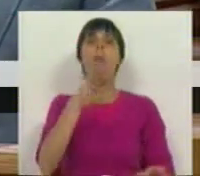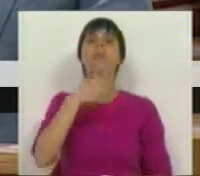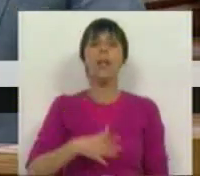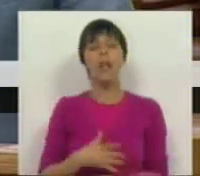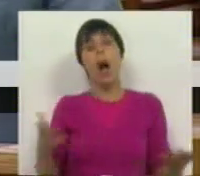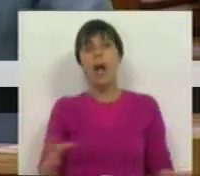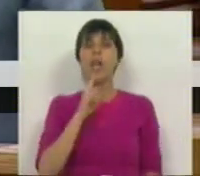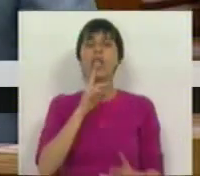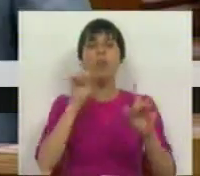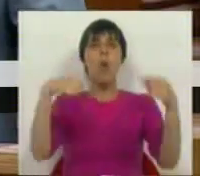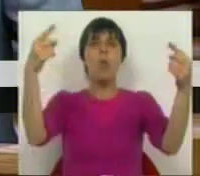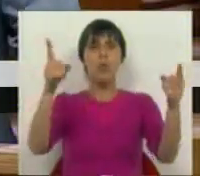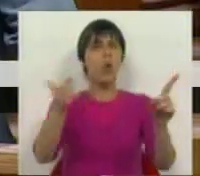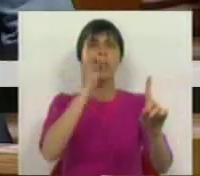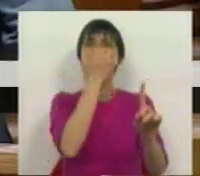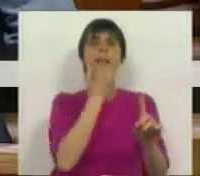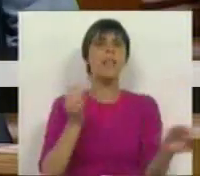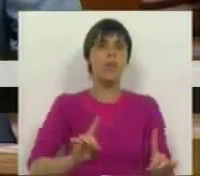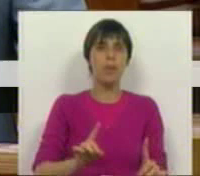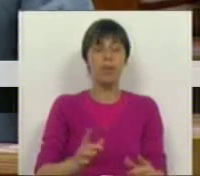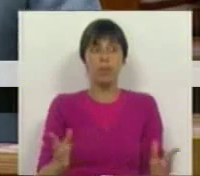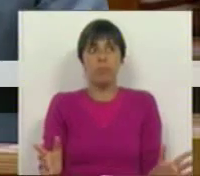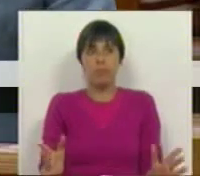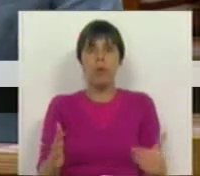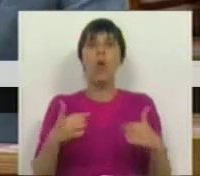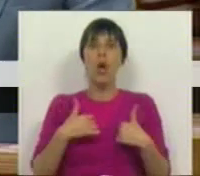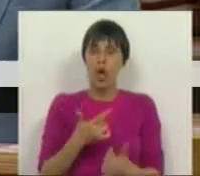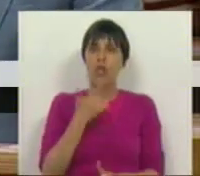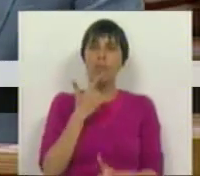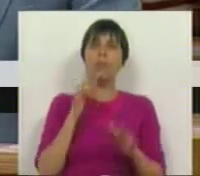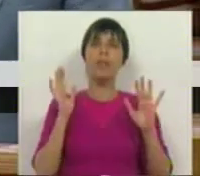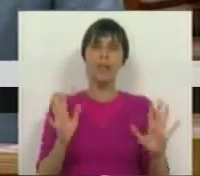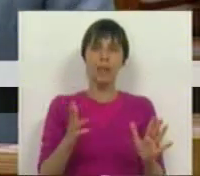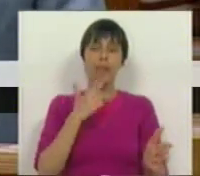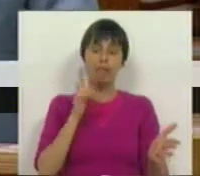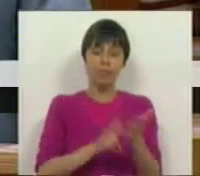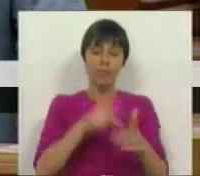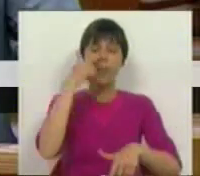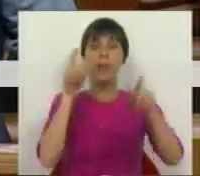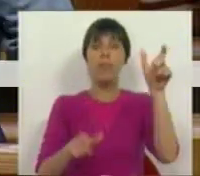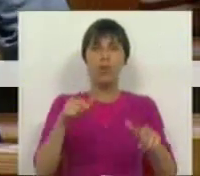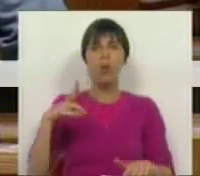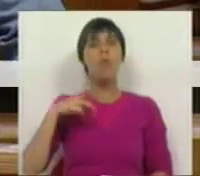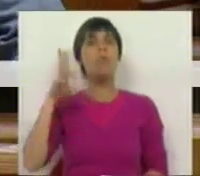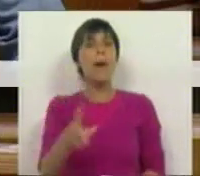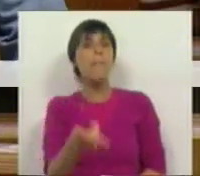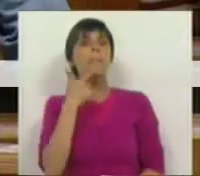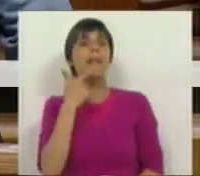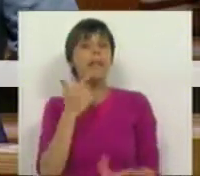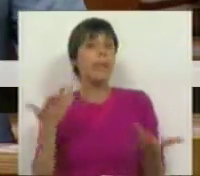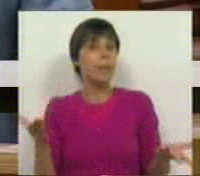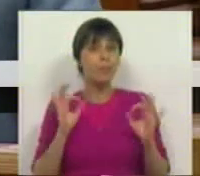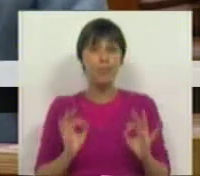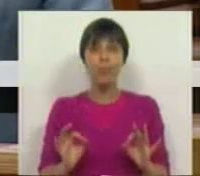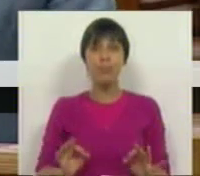diz-nos é que as respostas dos outros não são satisfatórias. Bem, o que nós percebemos, o que realmente as pessoas, os portugueses percebem,